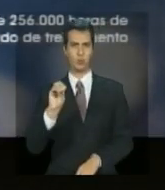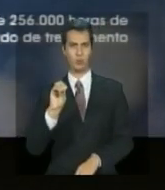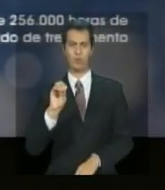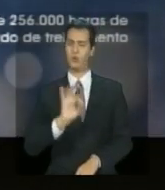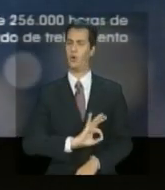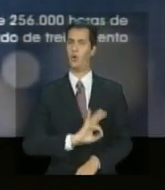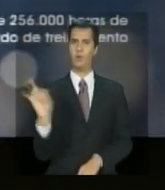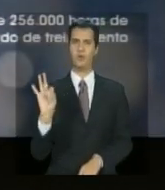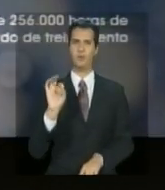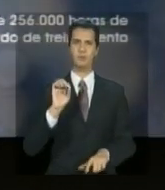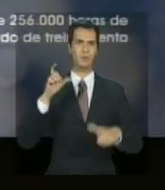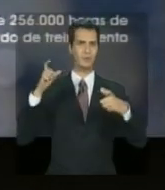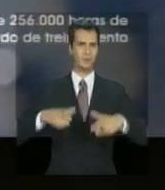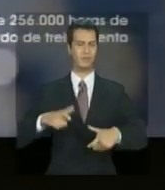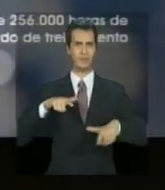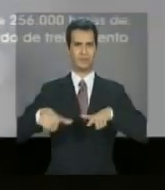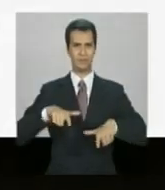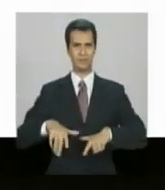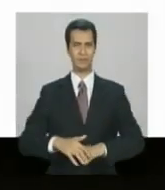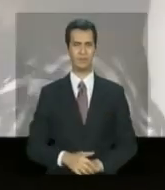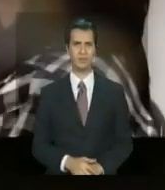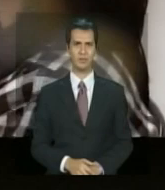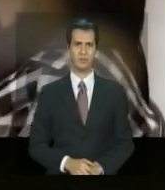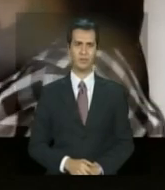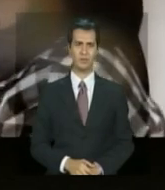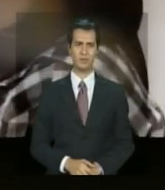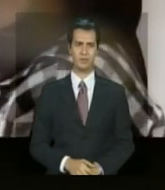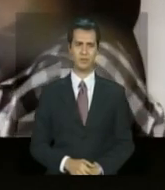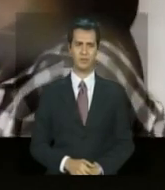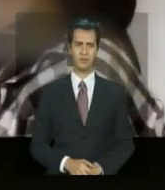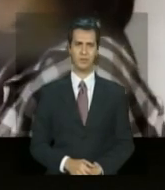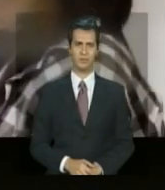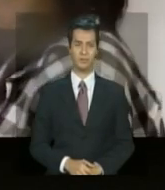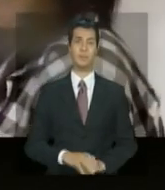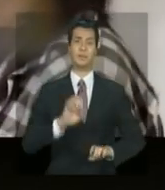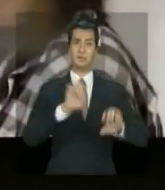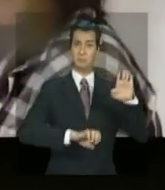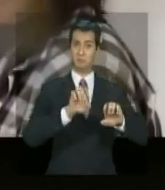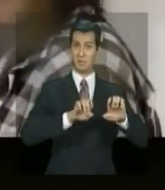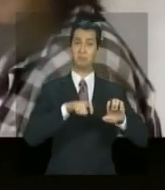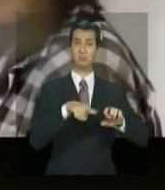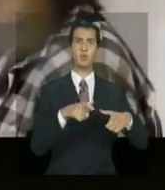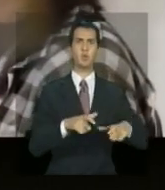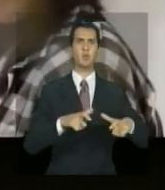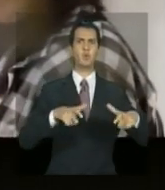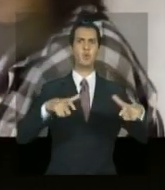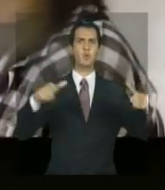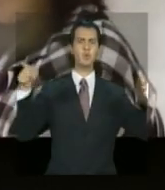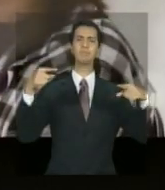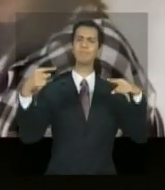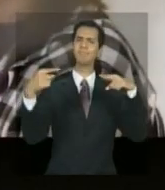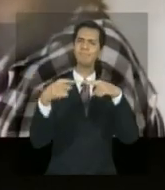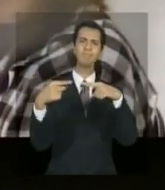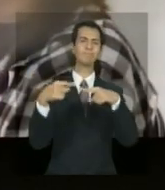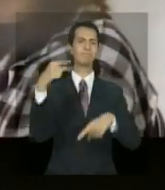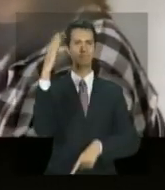ótimo lugar para se trabalhar. Uma empresa que cresce e é a cara do